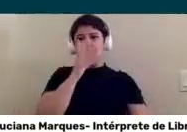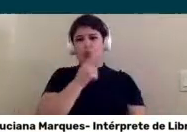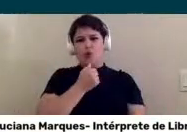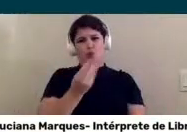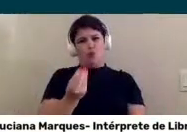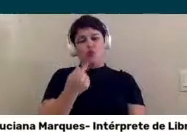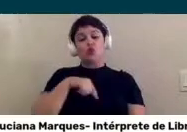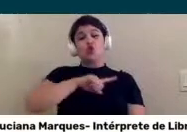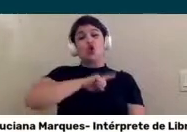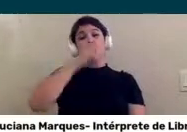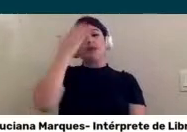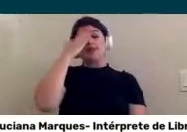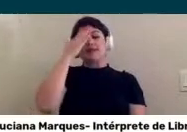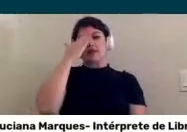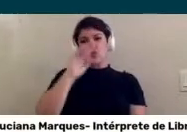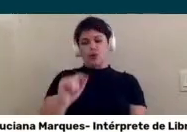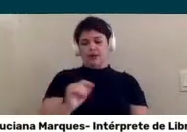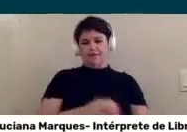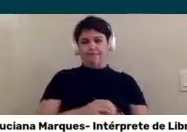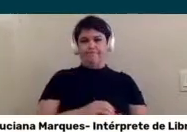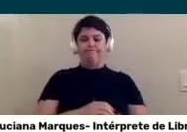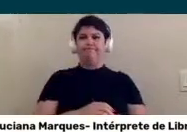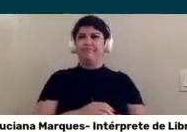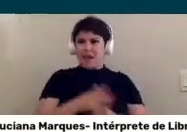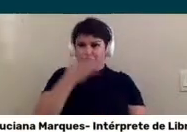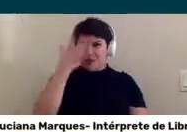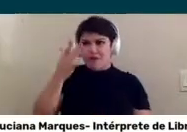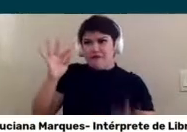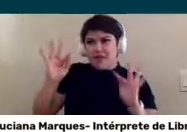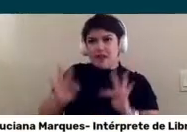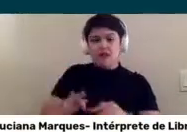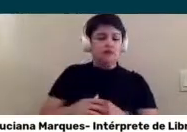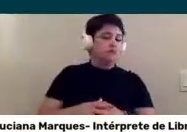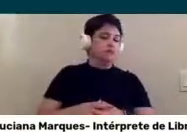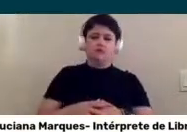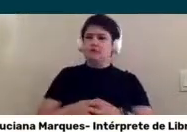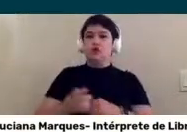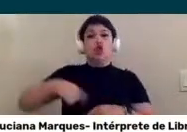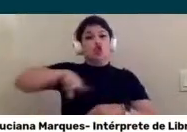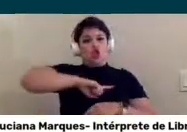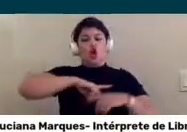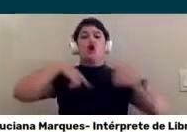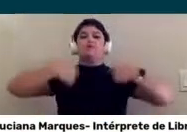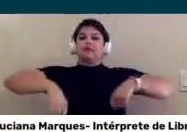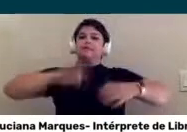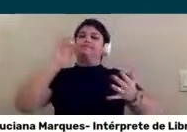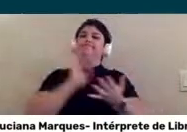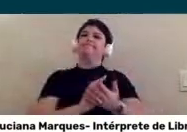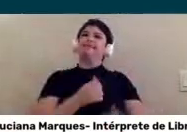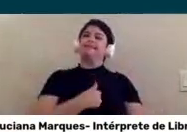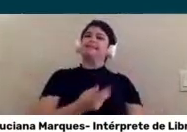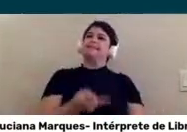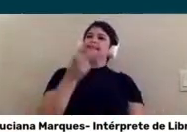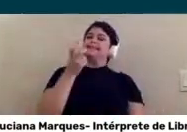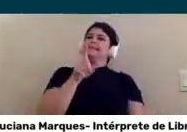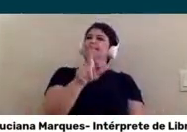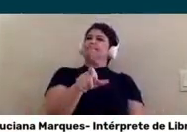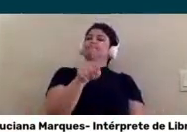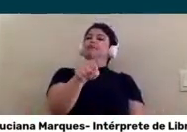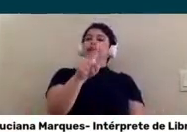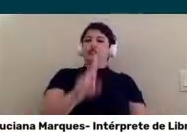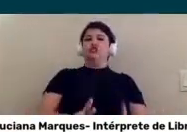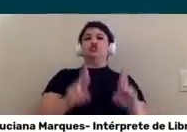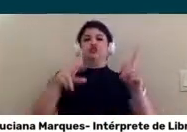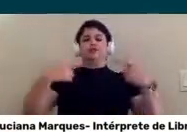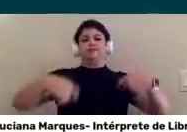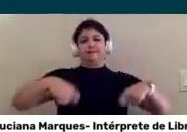cenário todo? Que ninguém estava feliz. Então a gente precisava realmente encarar as coisas de uma forma diferente. E a